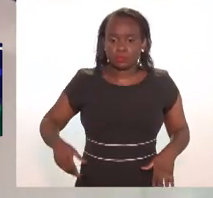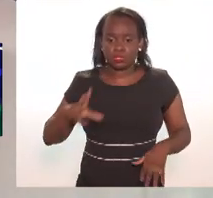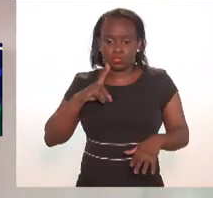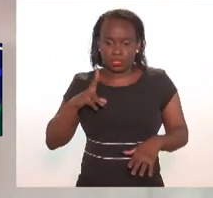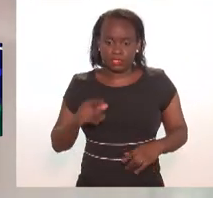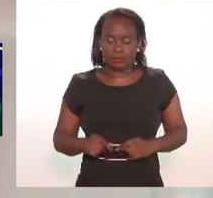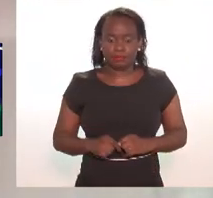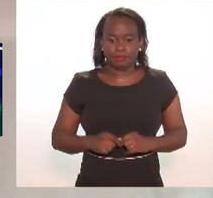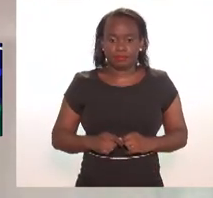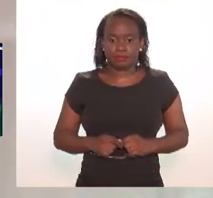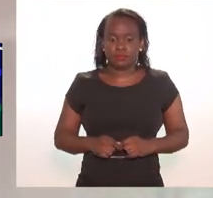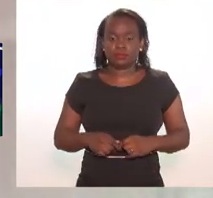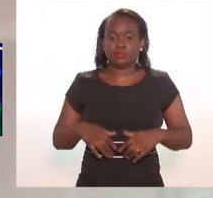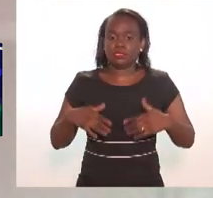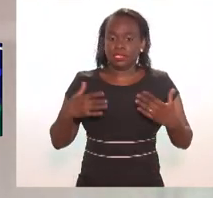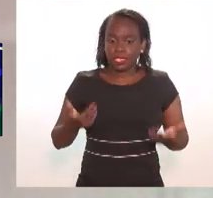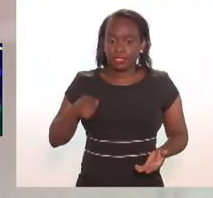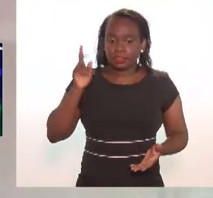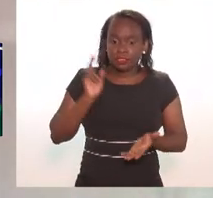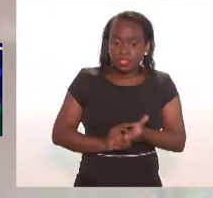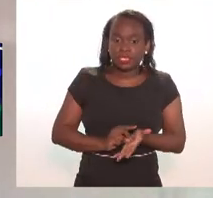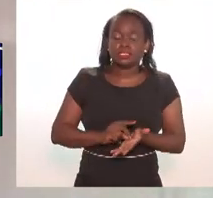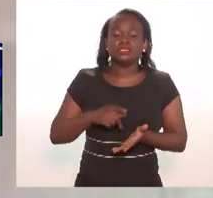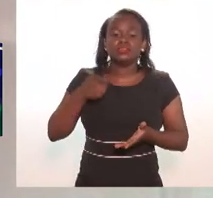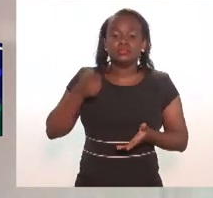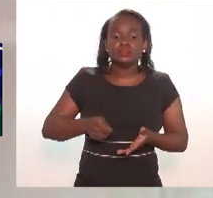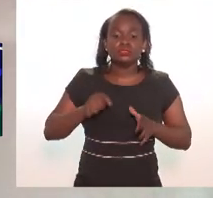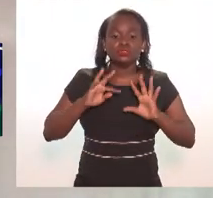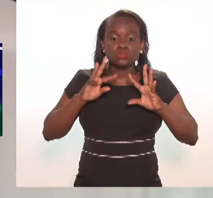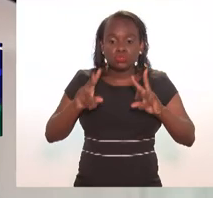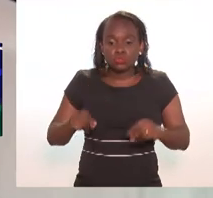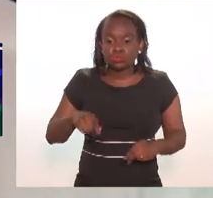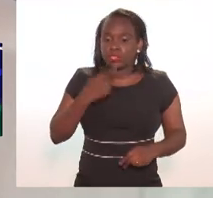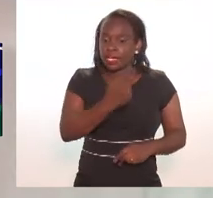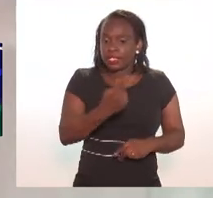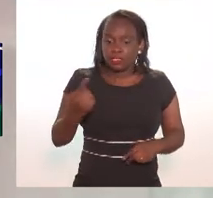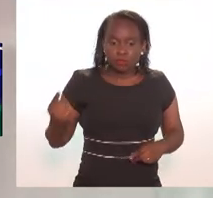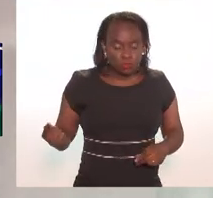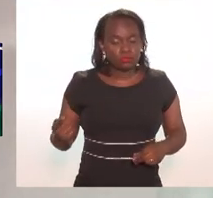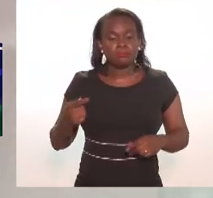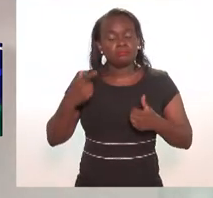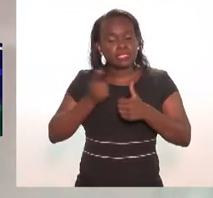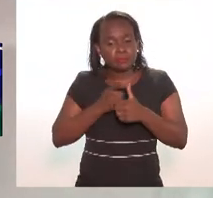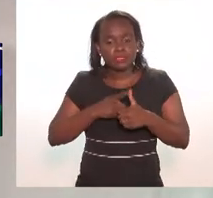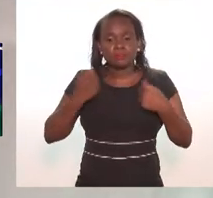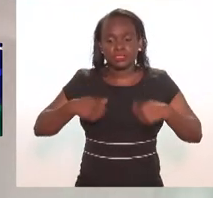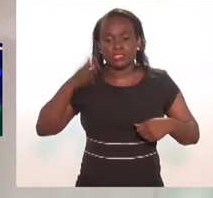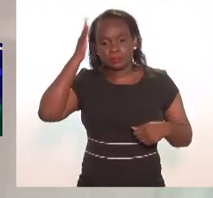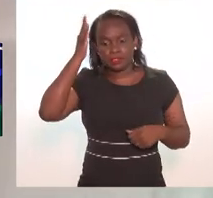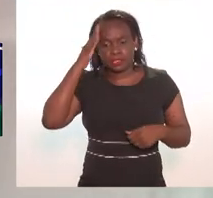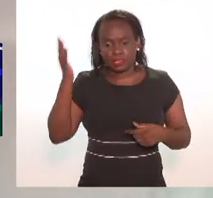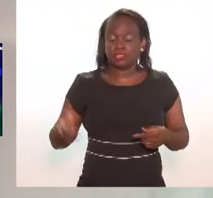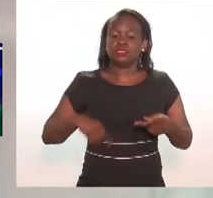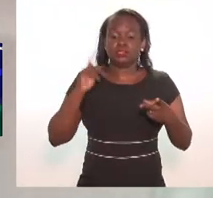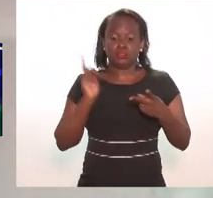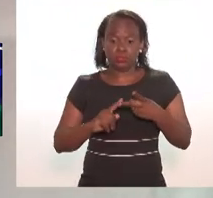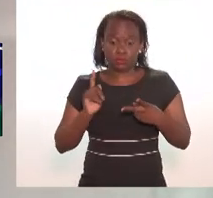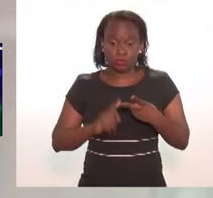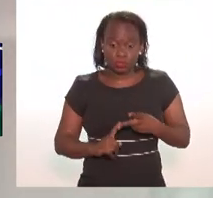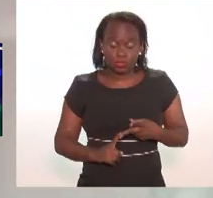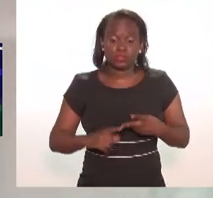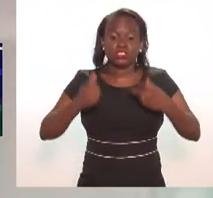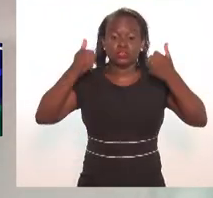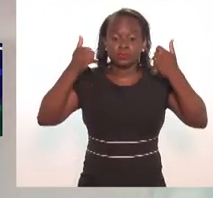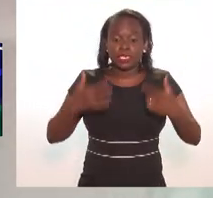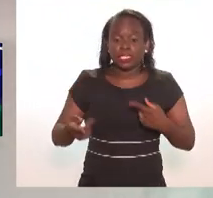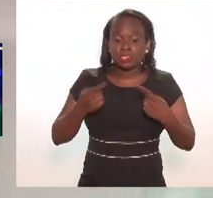privada. Essa realidade se impõe a todos nós. Isso é a primeira coisa que a gente tem que fazer. Segundo, colocar